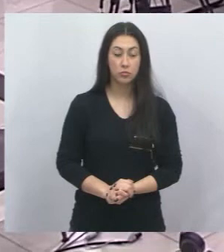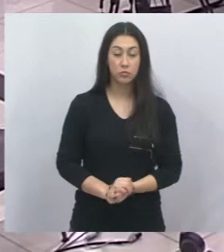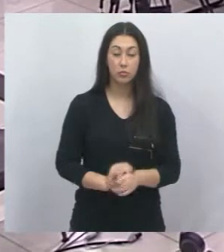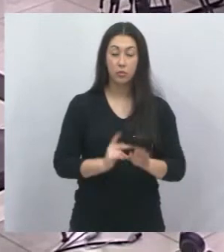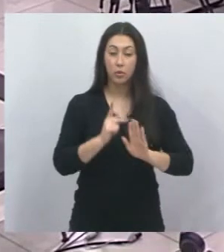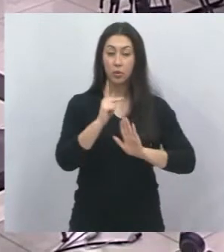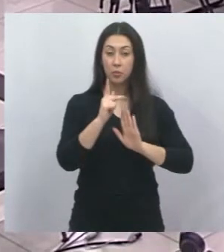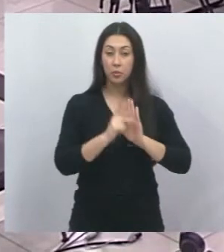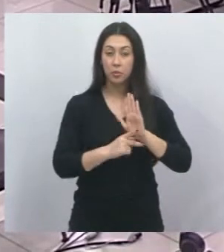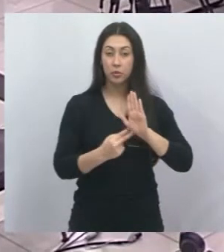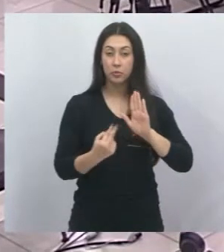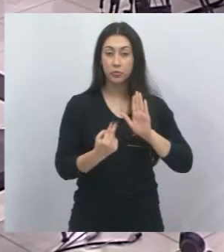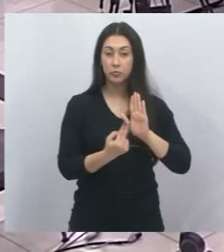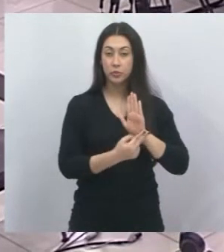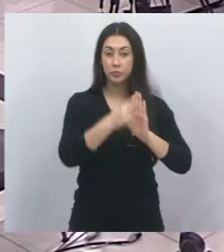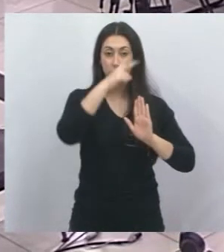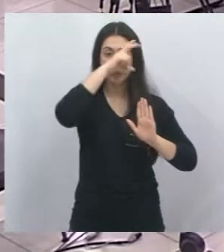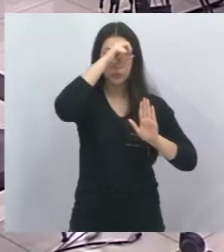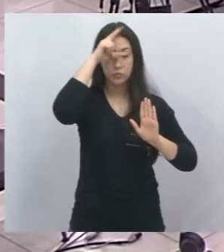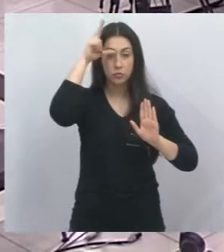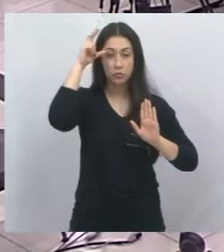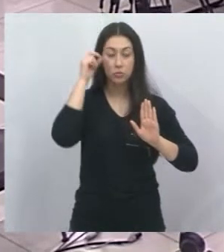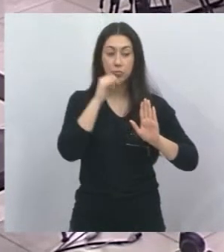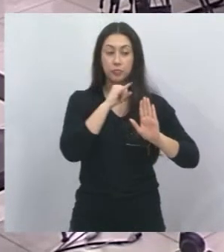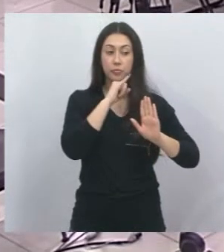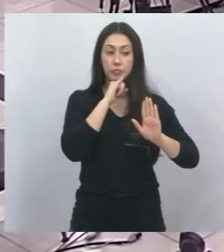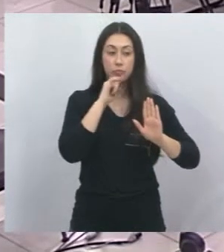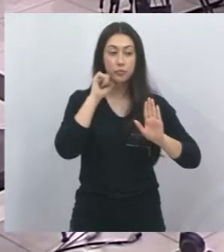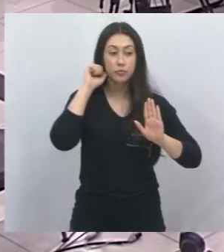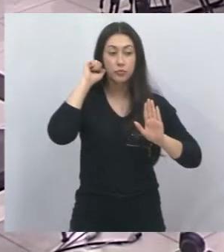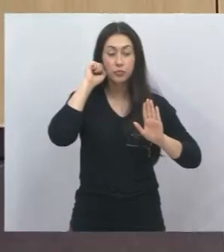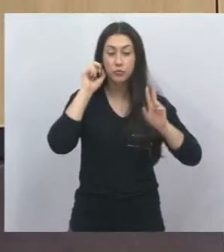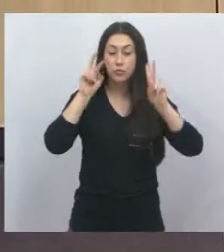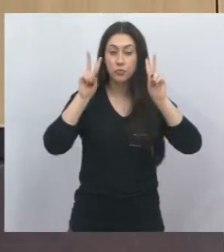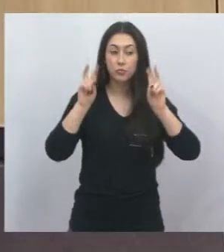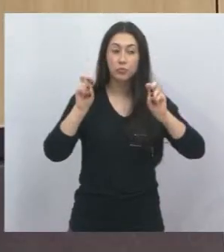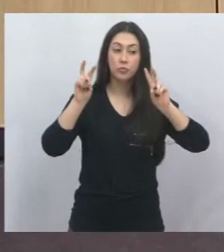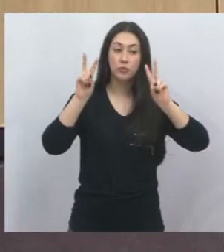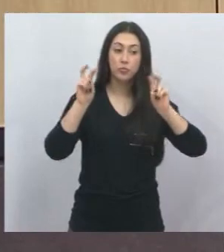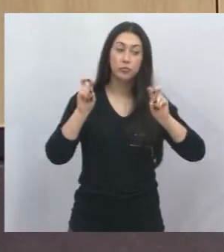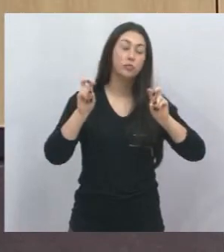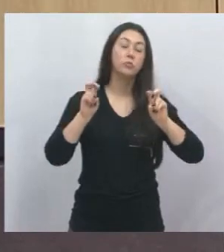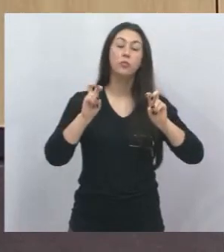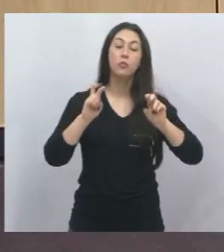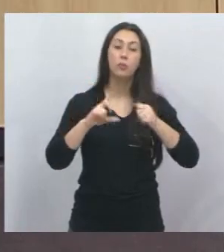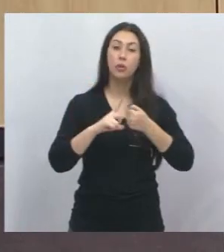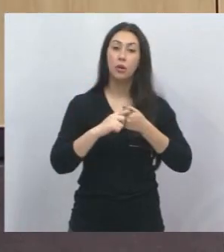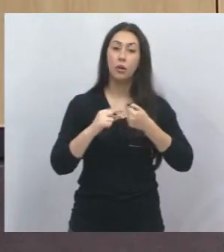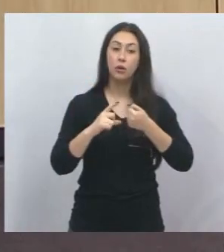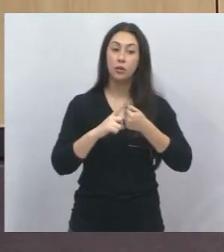Projeto de autoria do prefeito municipal Isaías José de Santana, assunto: acrescenta o artigo 15